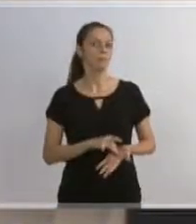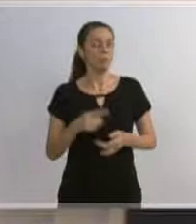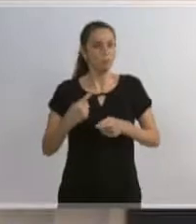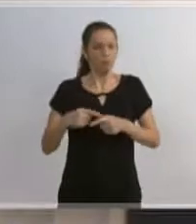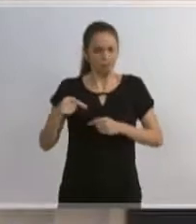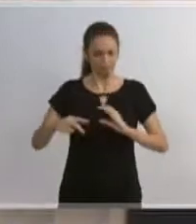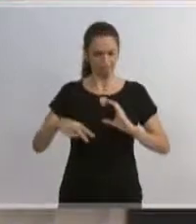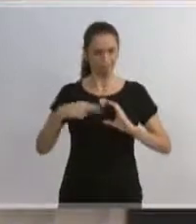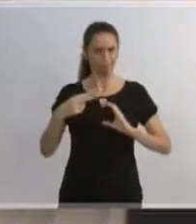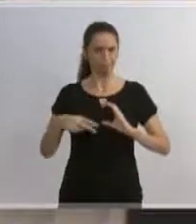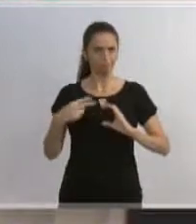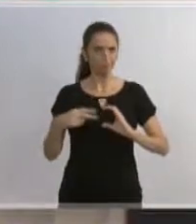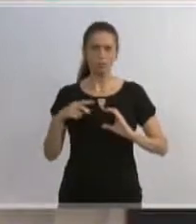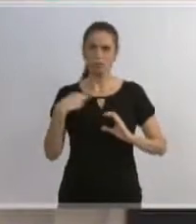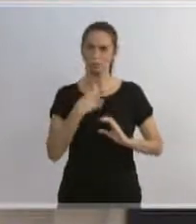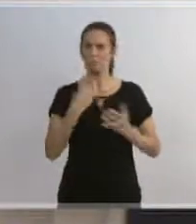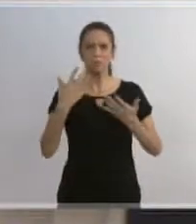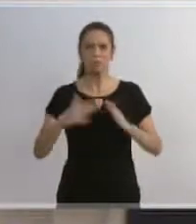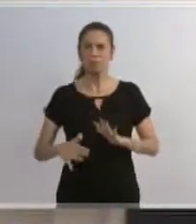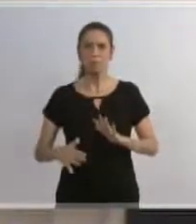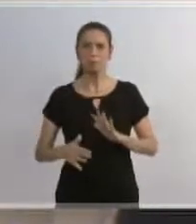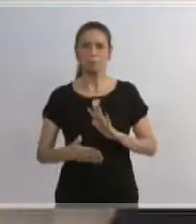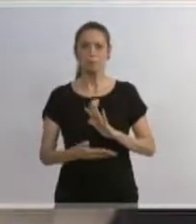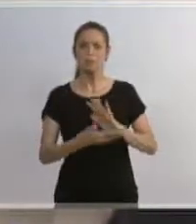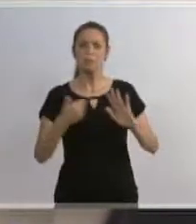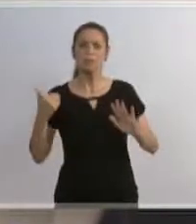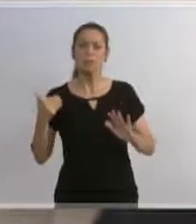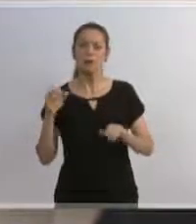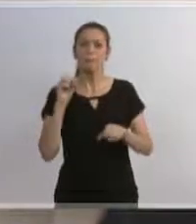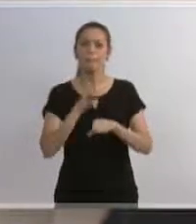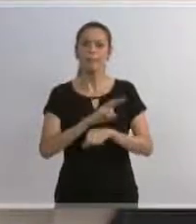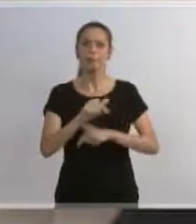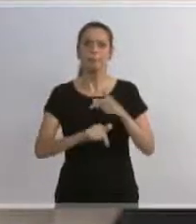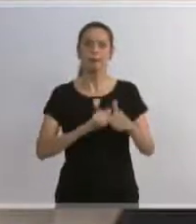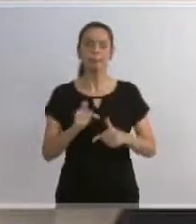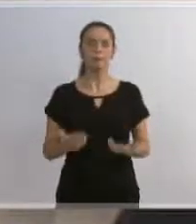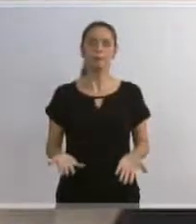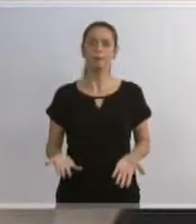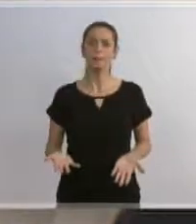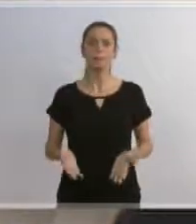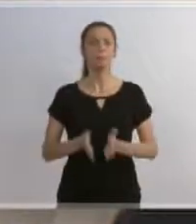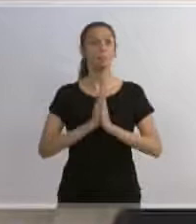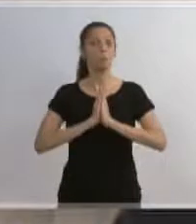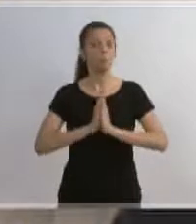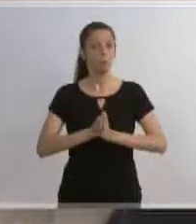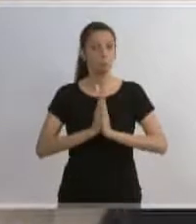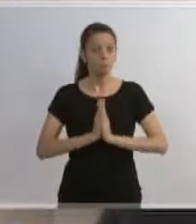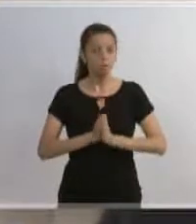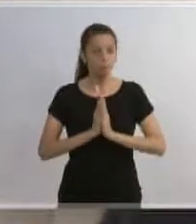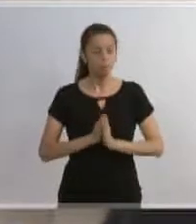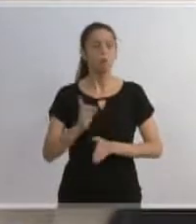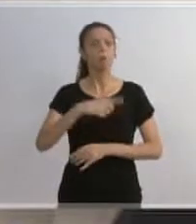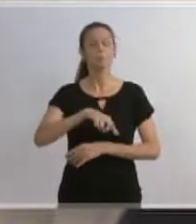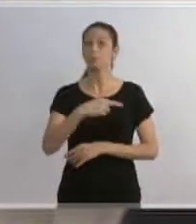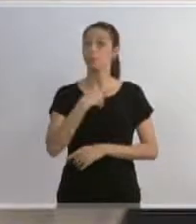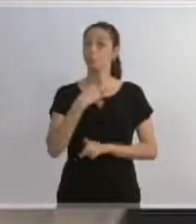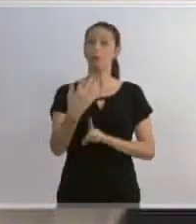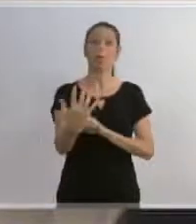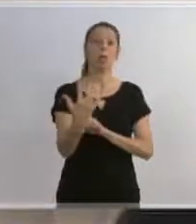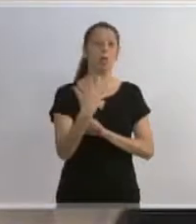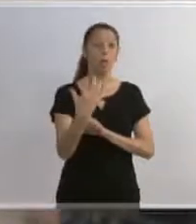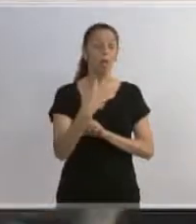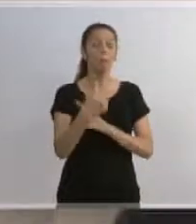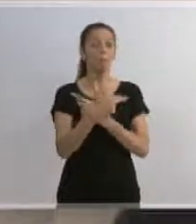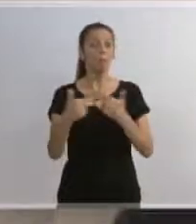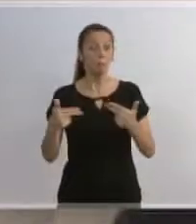para tirar cargo de ninguém. Por favor, não se deixem levar por uma matéria infundada. Aqueles que